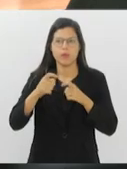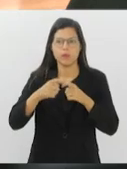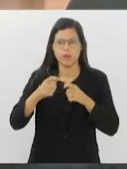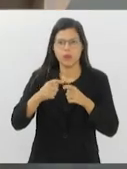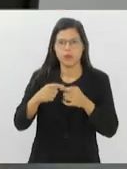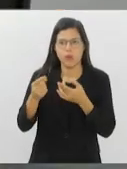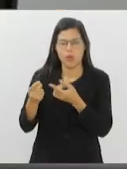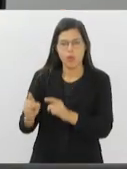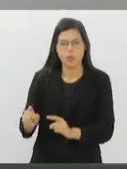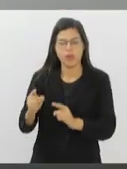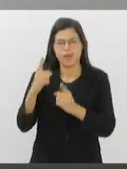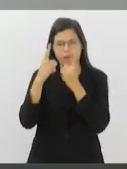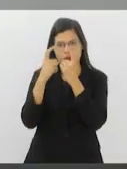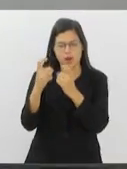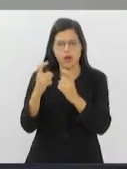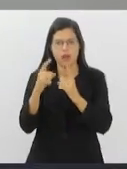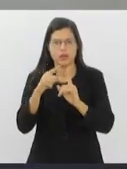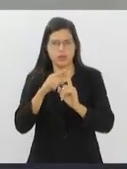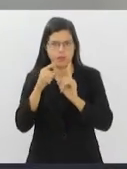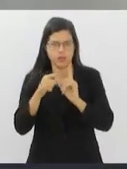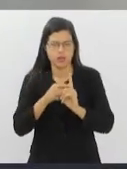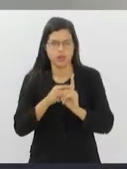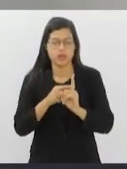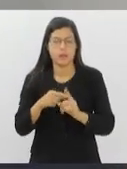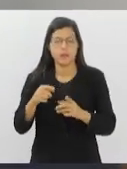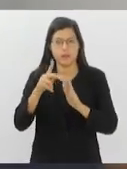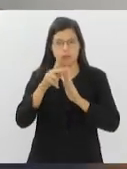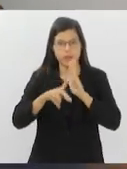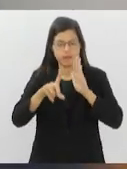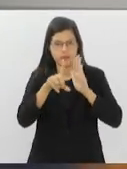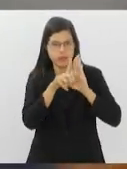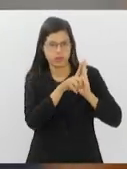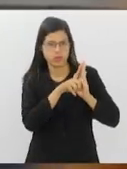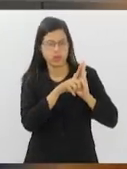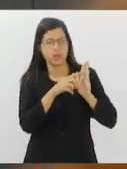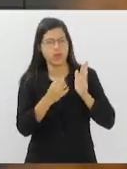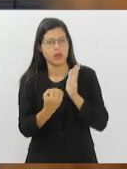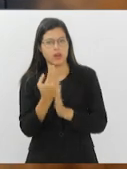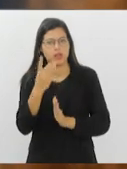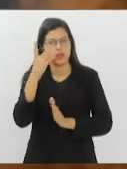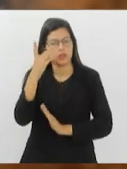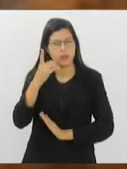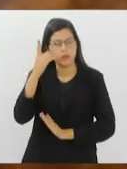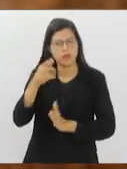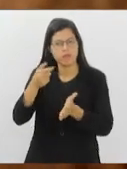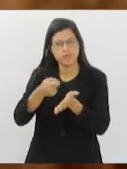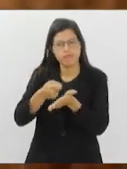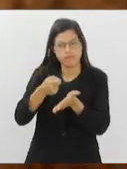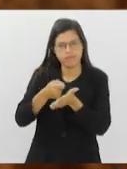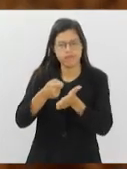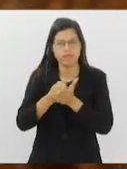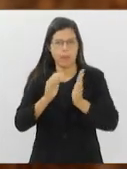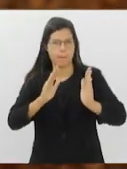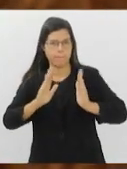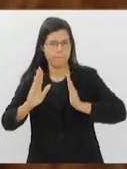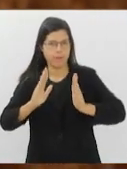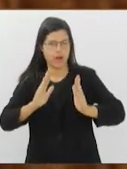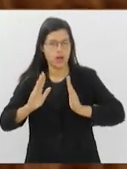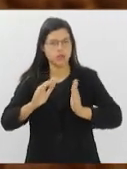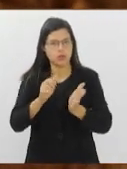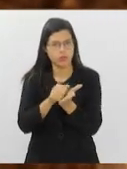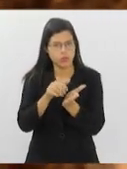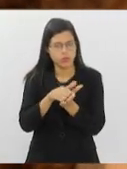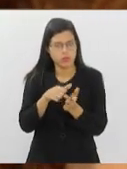obstétrica. O projeto de lei de autoria do deputado, que inclui esta obrigatoriedade com prazos e sanções, está